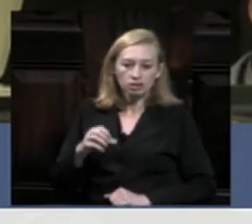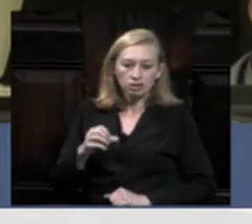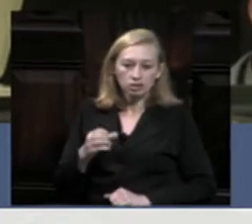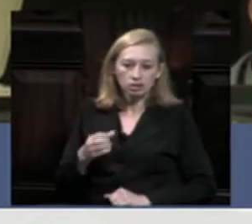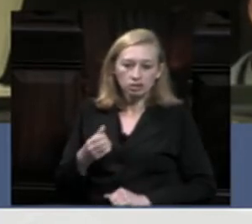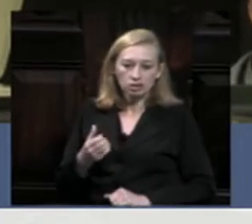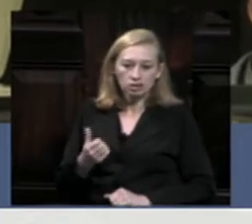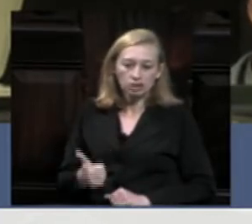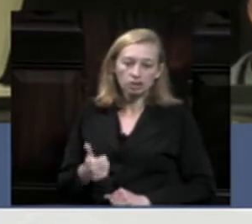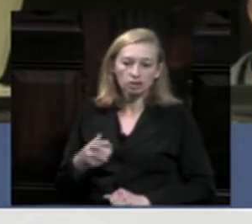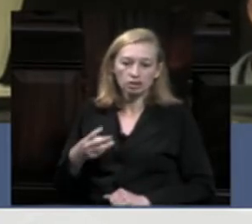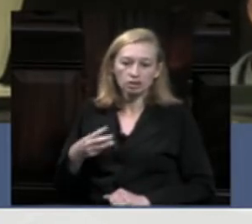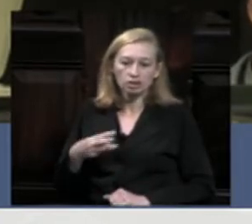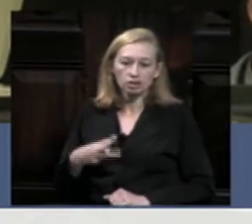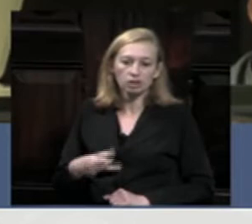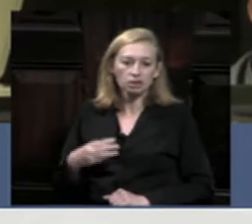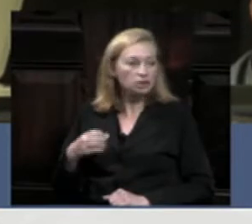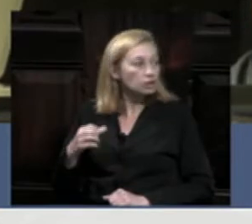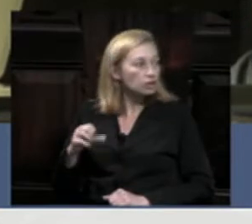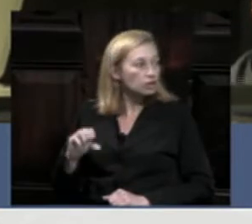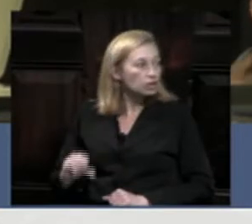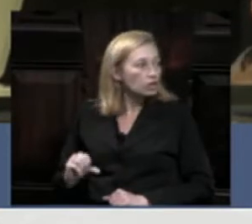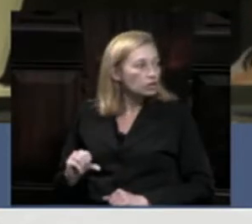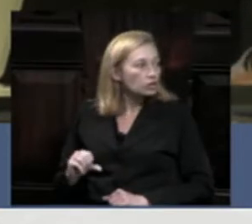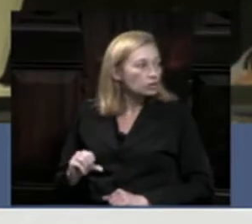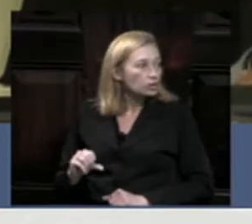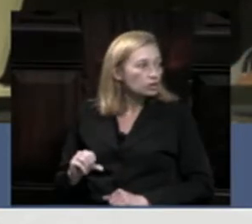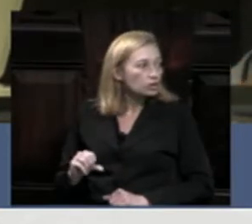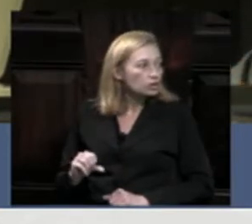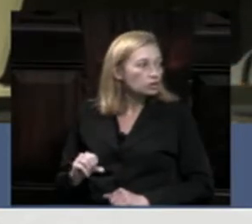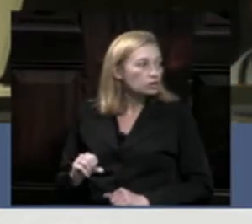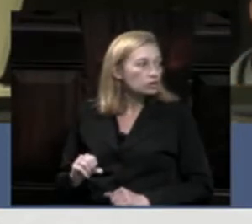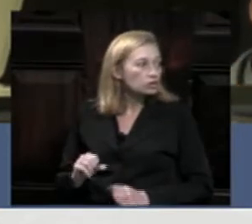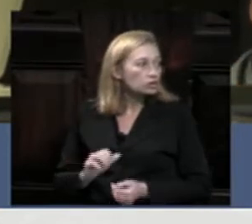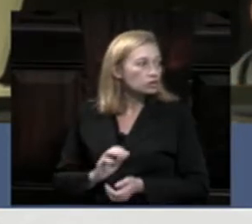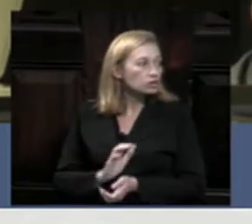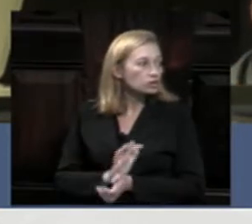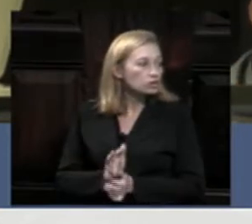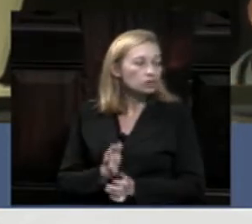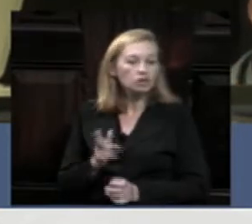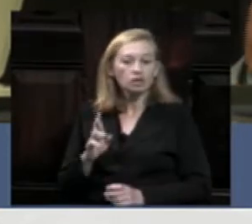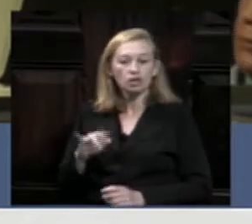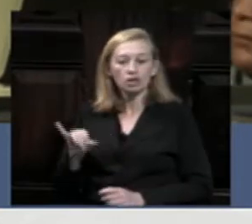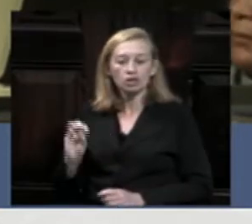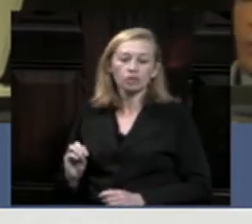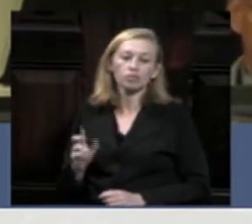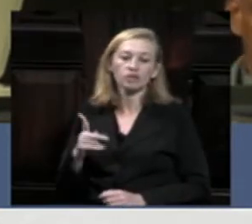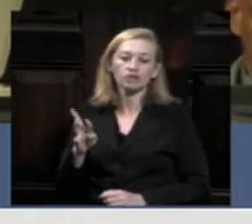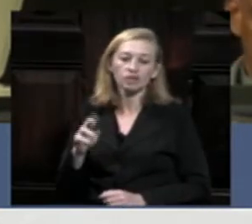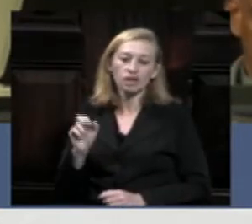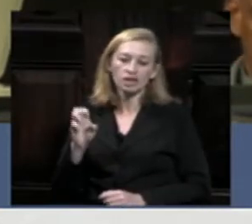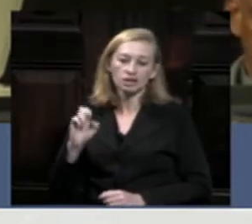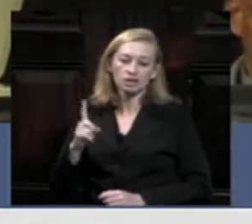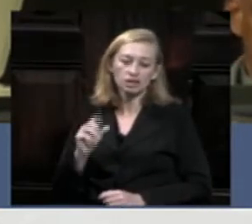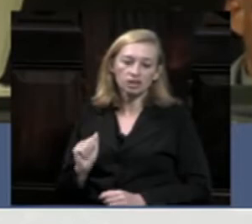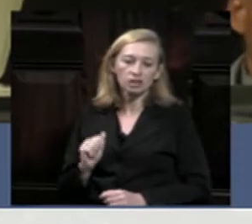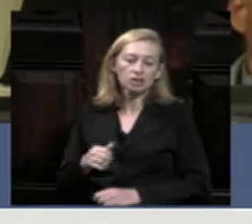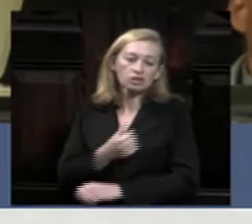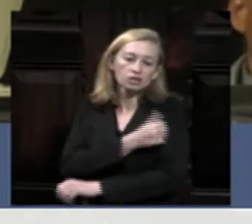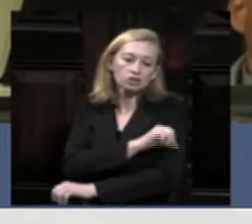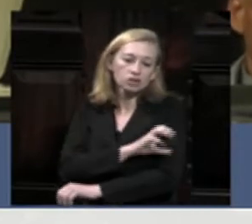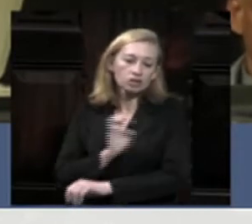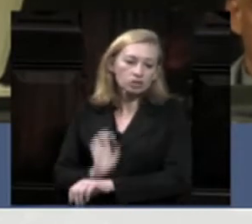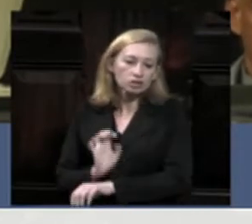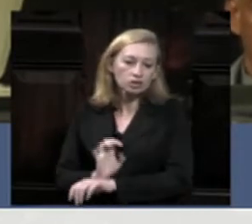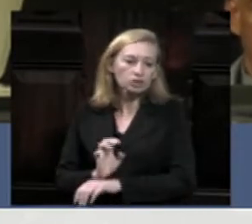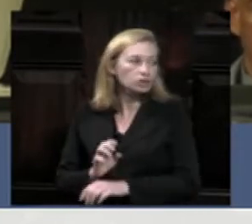99, que instituiu o Fundo Único de Previdência Social do Estado do Rio de Janeiro, Rio Providência e da outras providências. Pareceres das comissões de